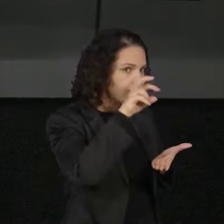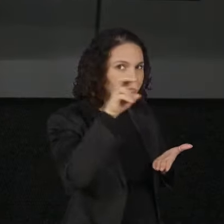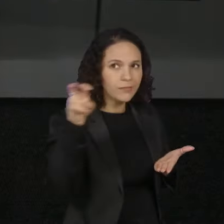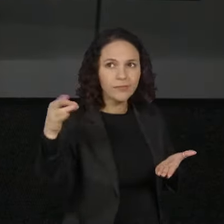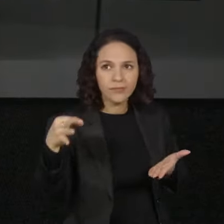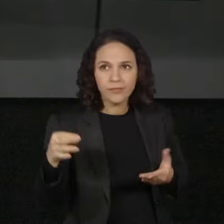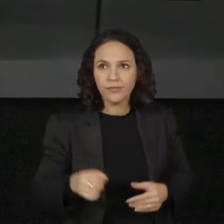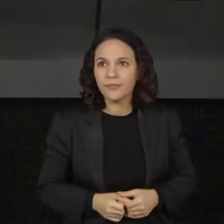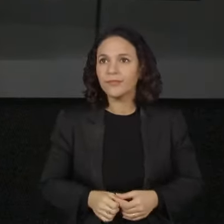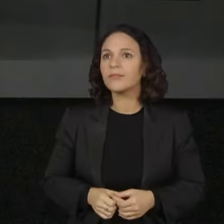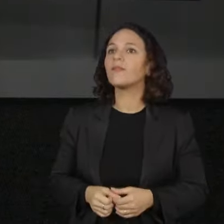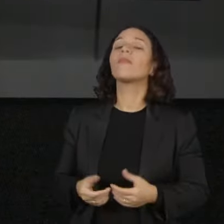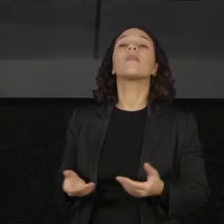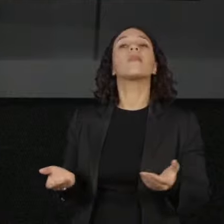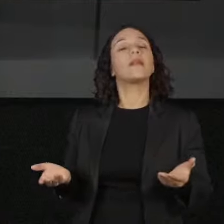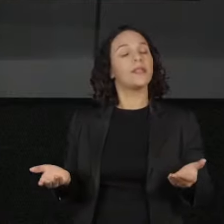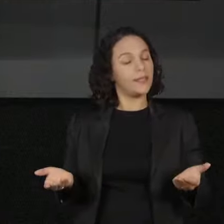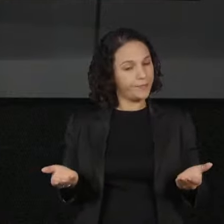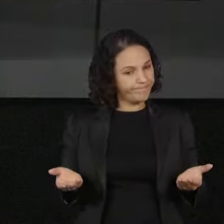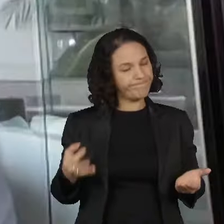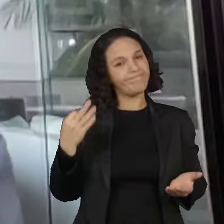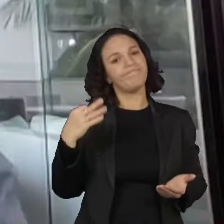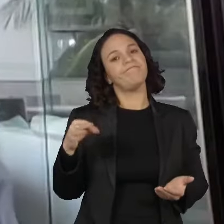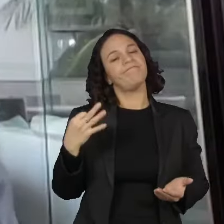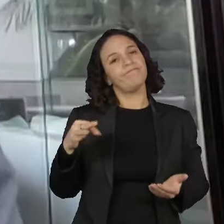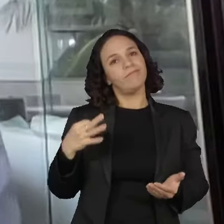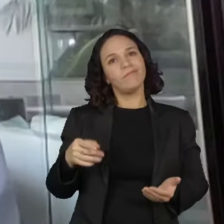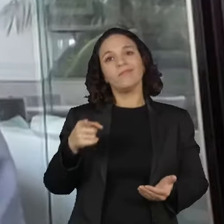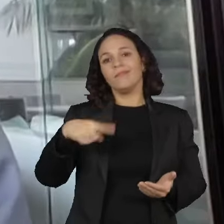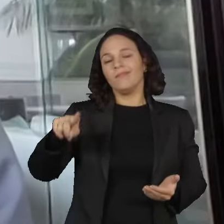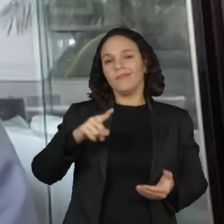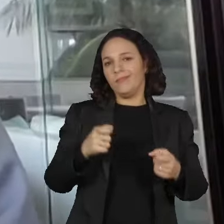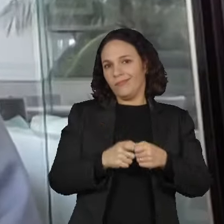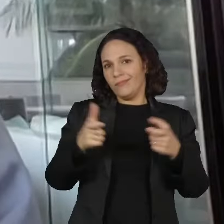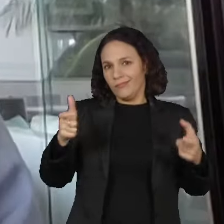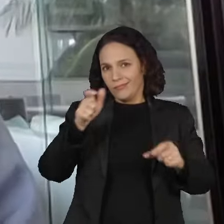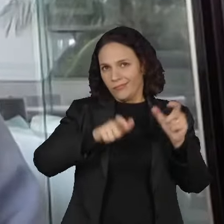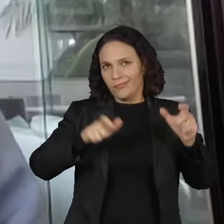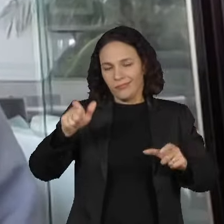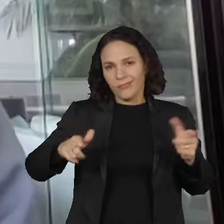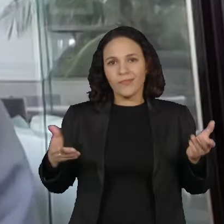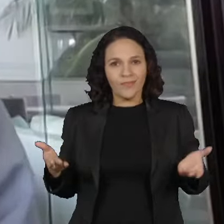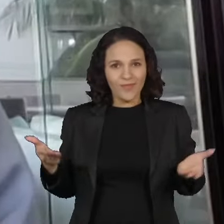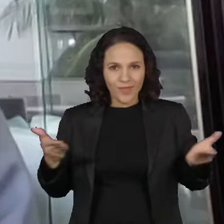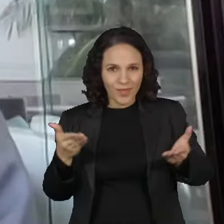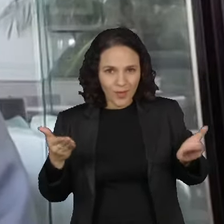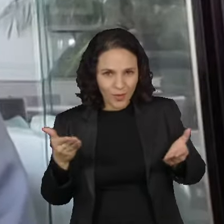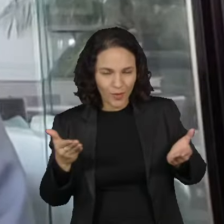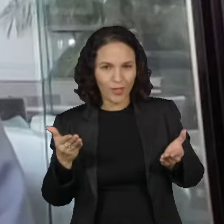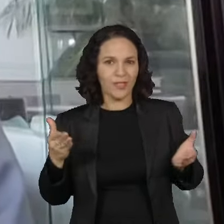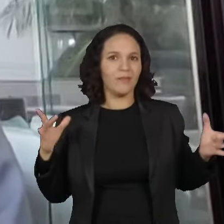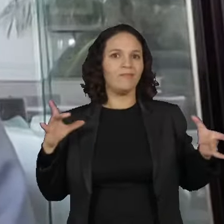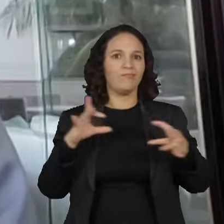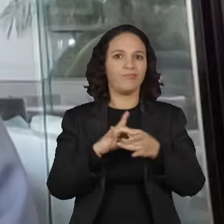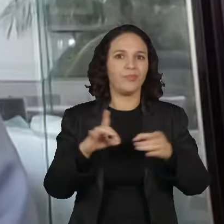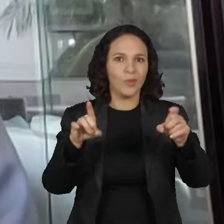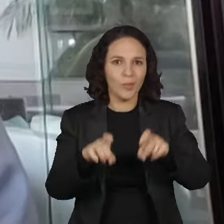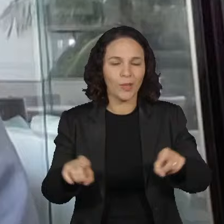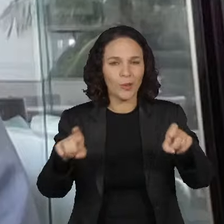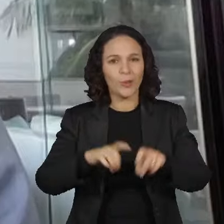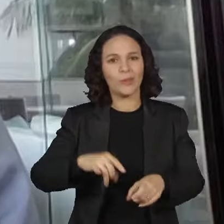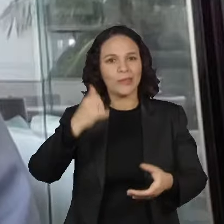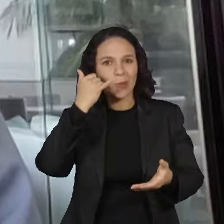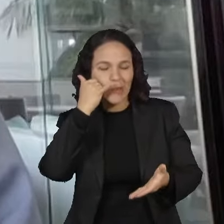As telas, elas têm aumentado muito o seu uso, né? Claro, a vida hoje, você depende muito do computador, do